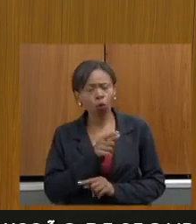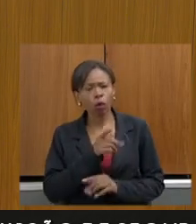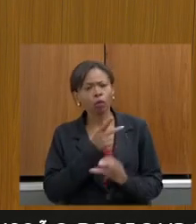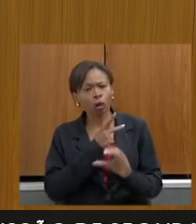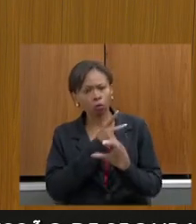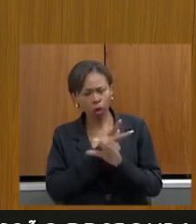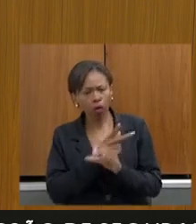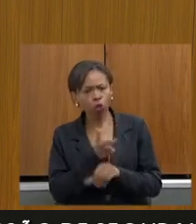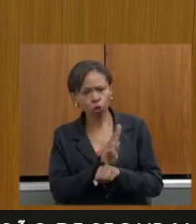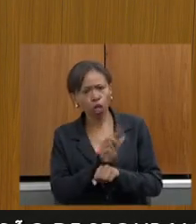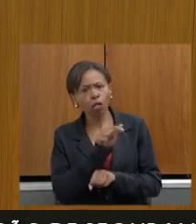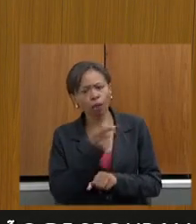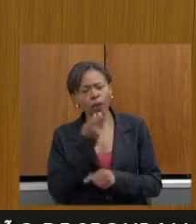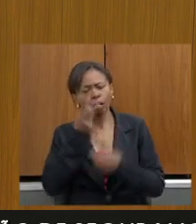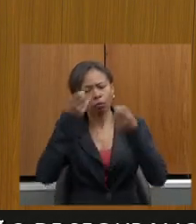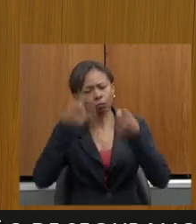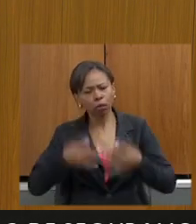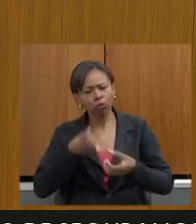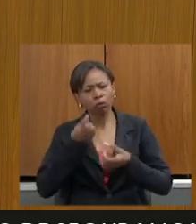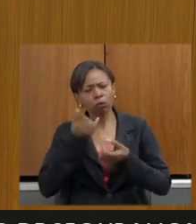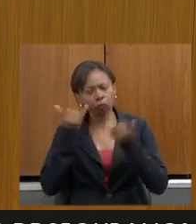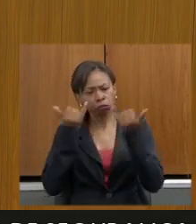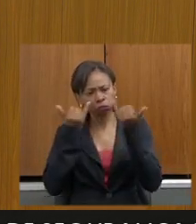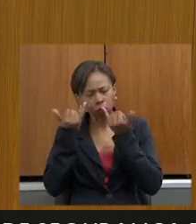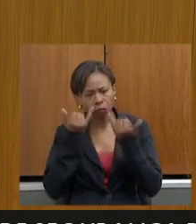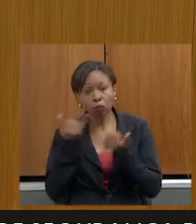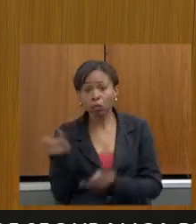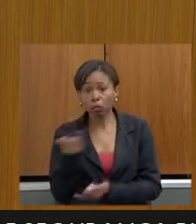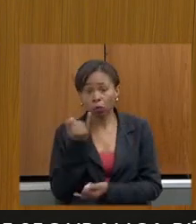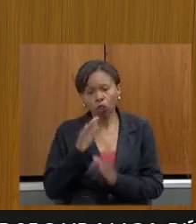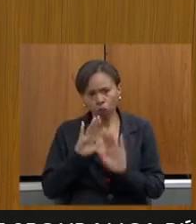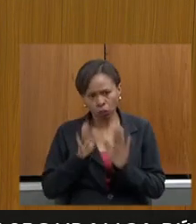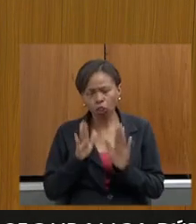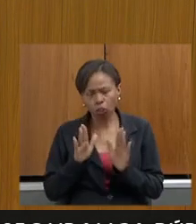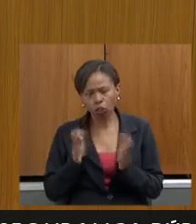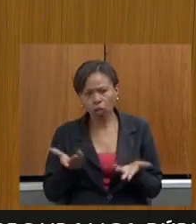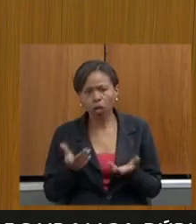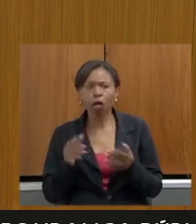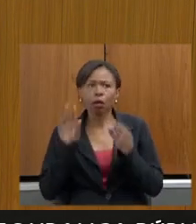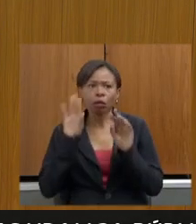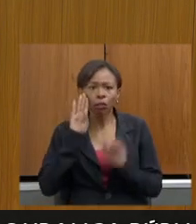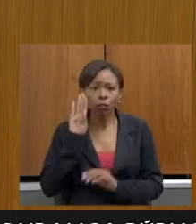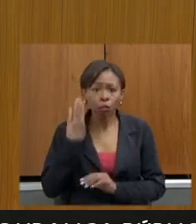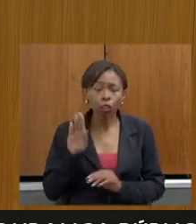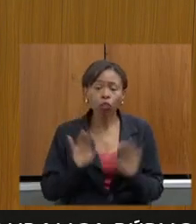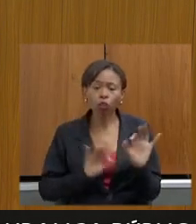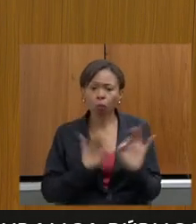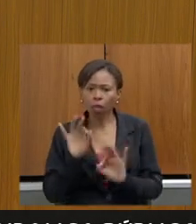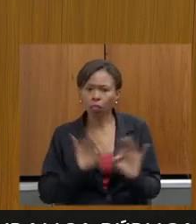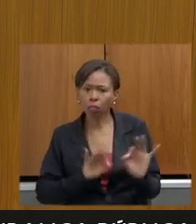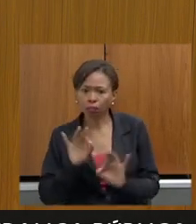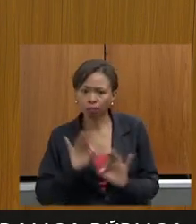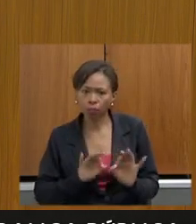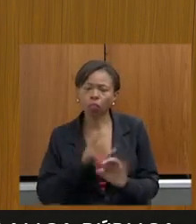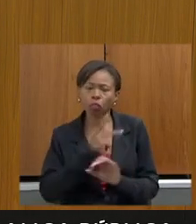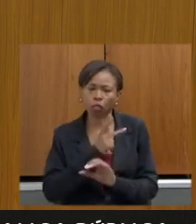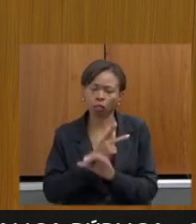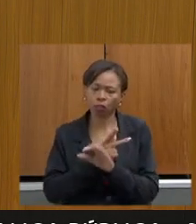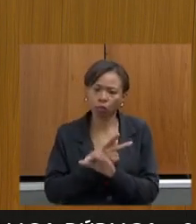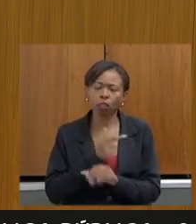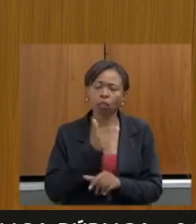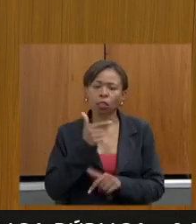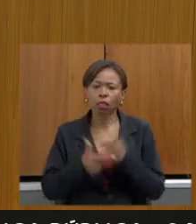informações importantes mas especialmente a questão do planejamento que é fundamental né trabalhando